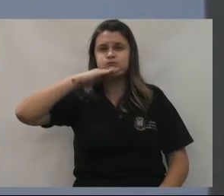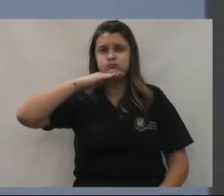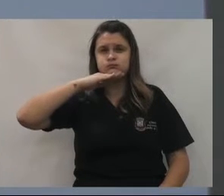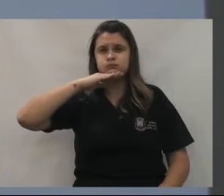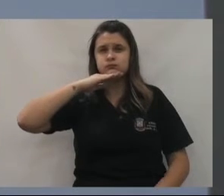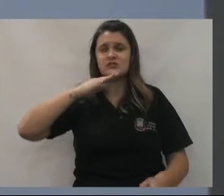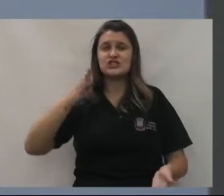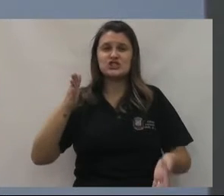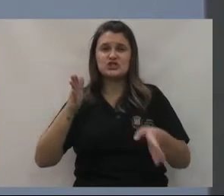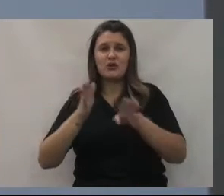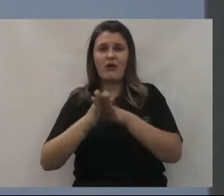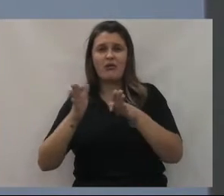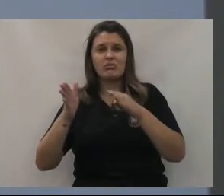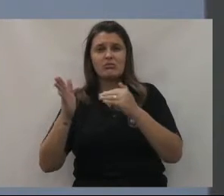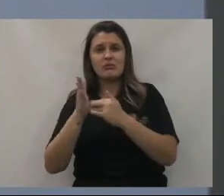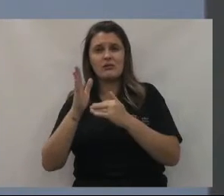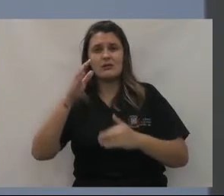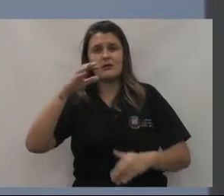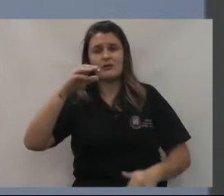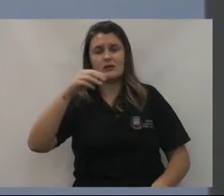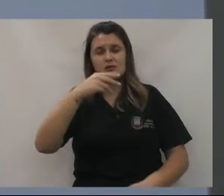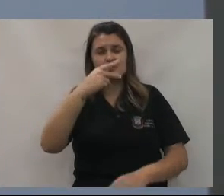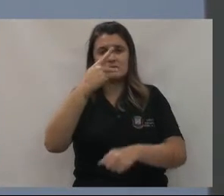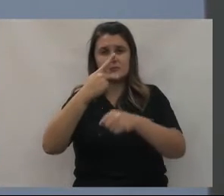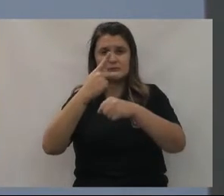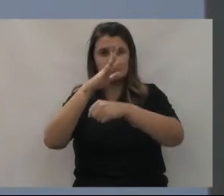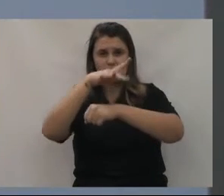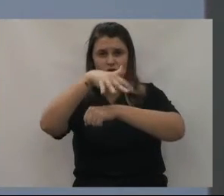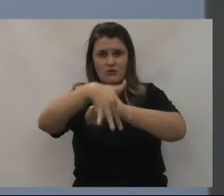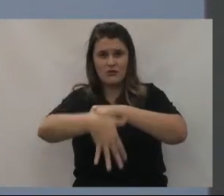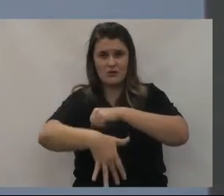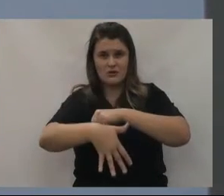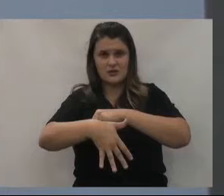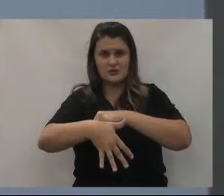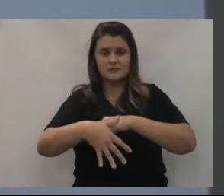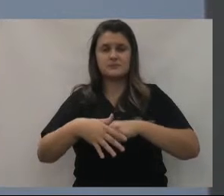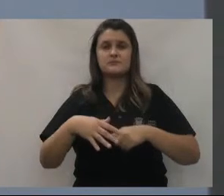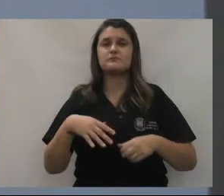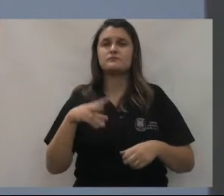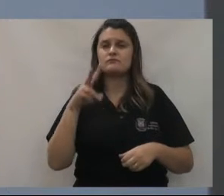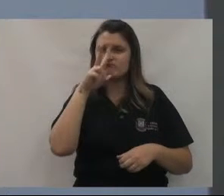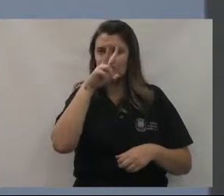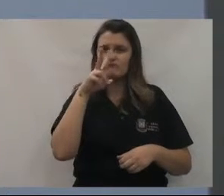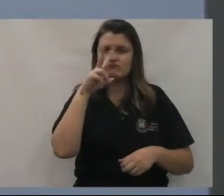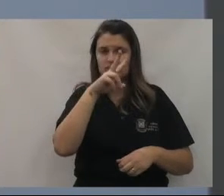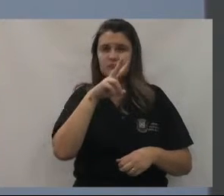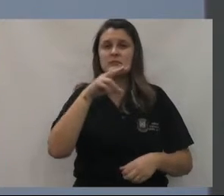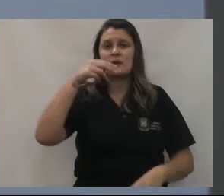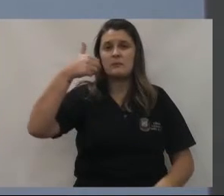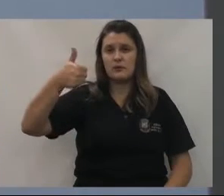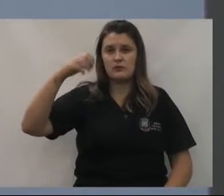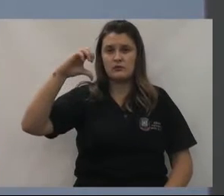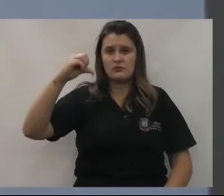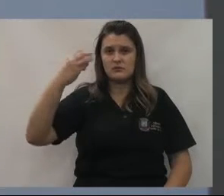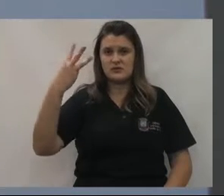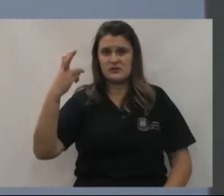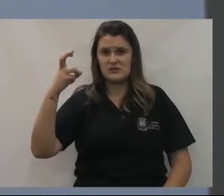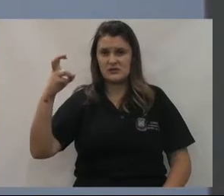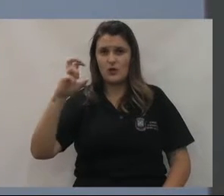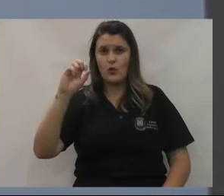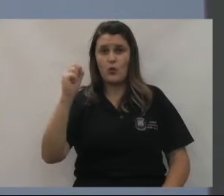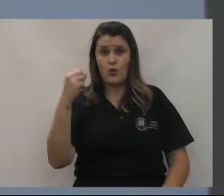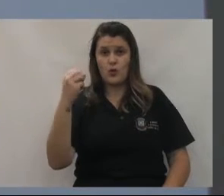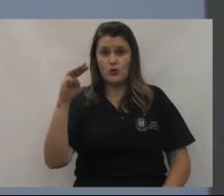Porto Vitória de 6 mil metros cúbicos por segundo. A de 35 foi de 8,16